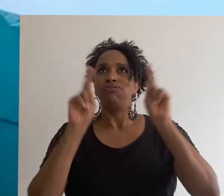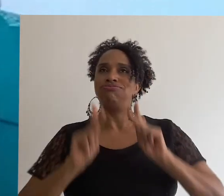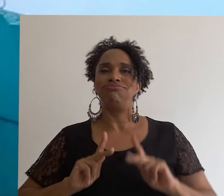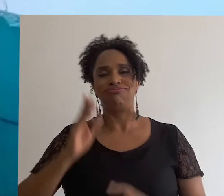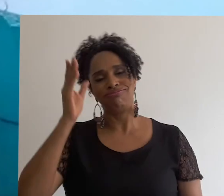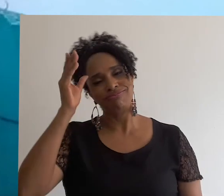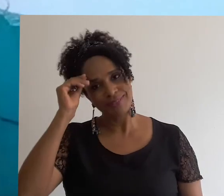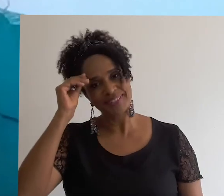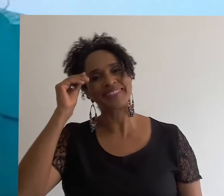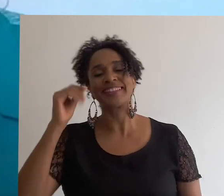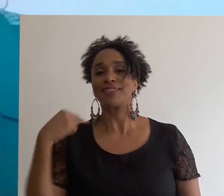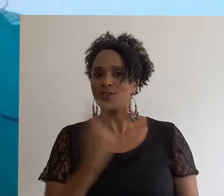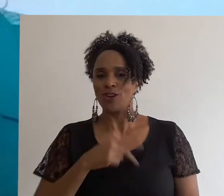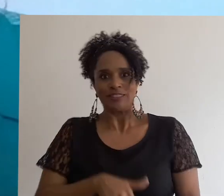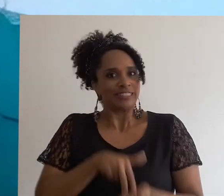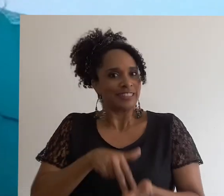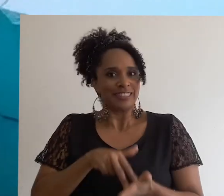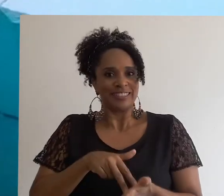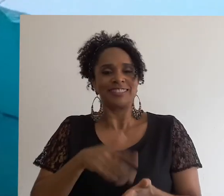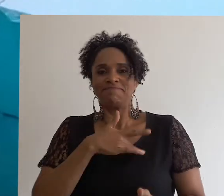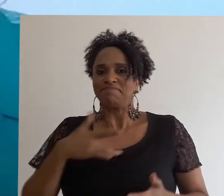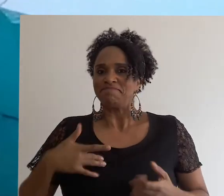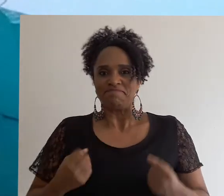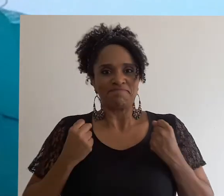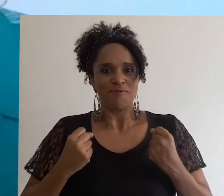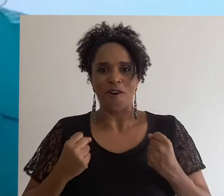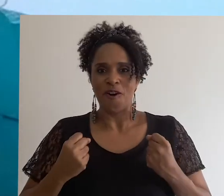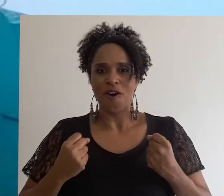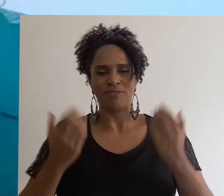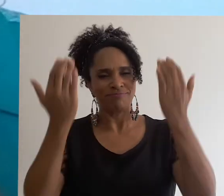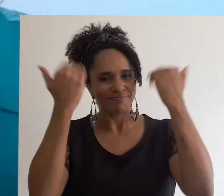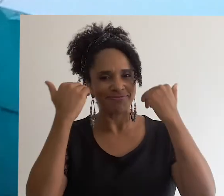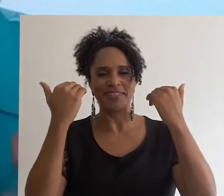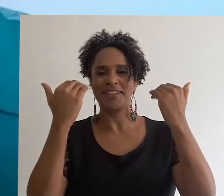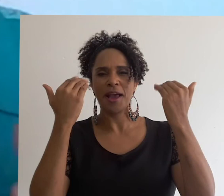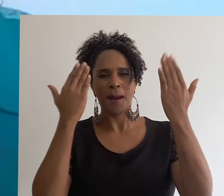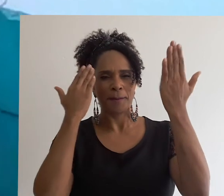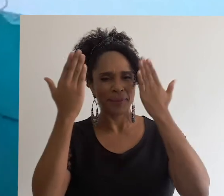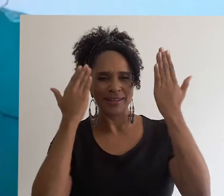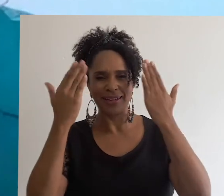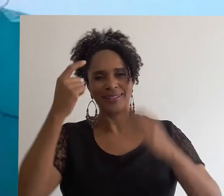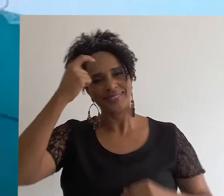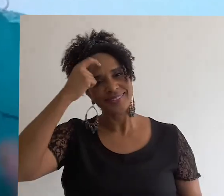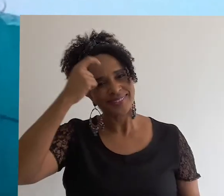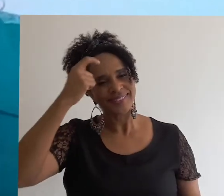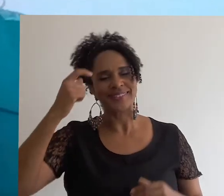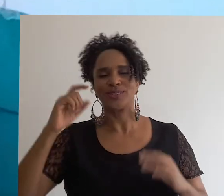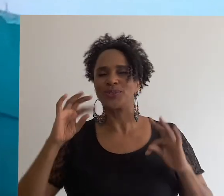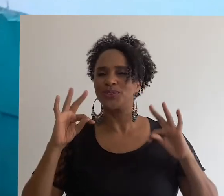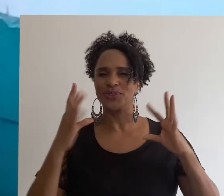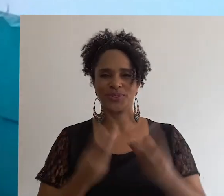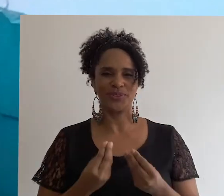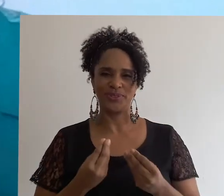se mantenha firme, né, acho que todo mundo fortaleceu, né, a musculatura psicológica, espiritual nesse